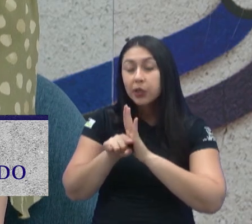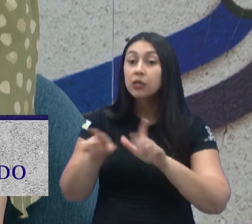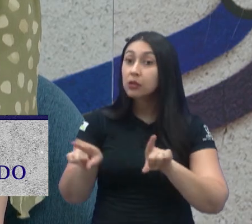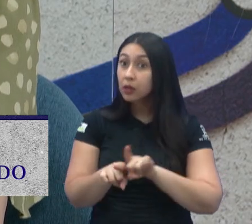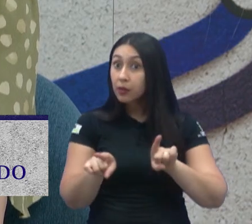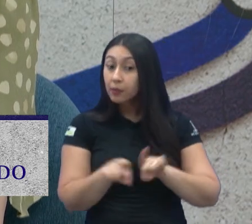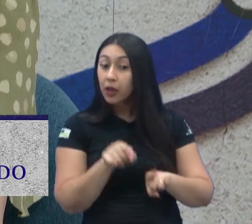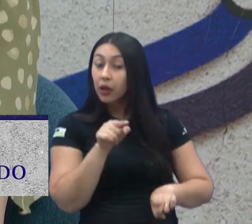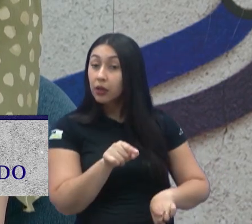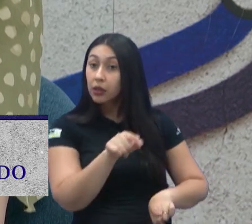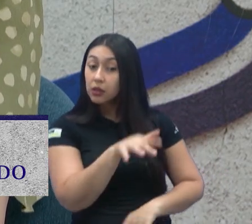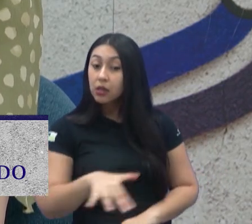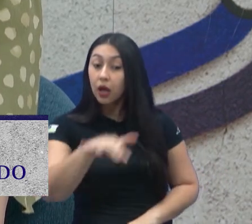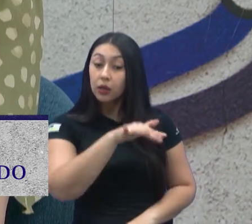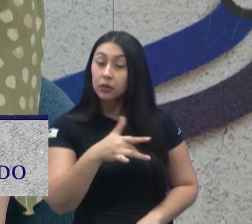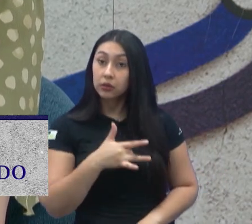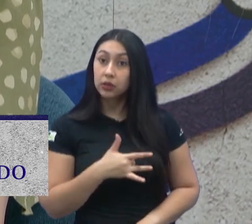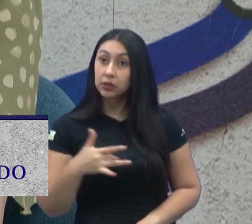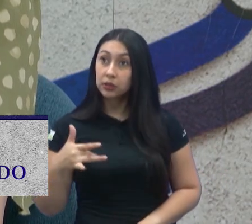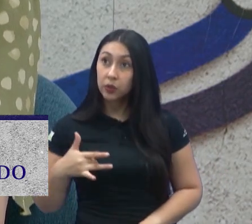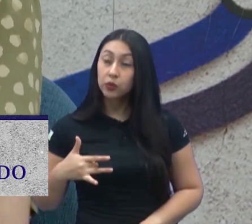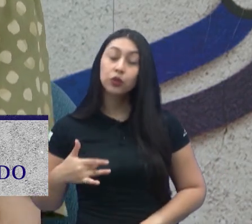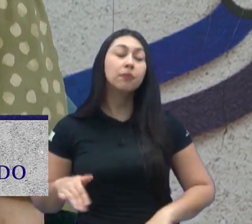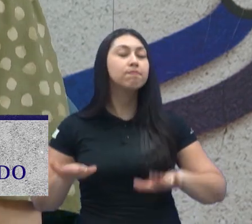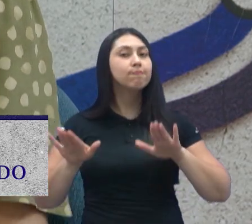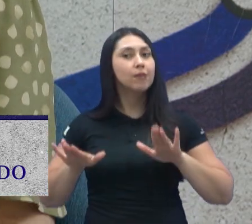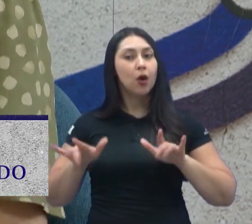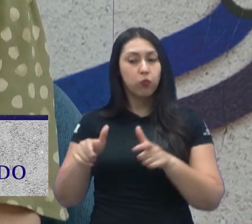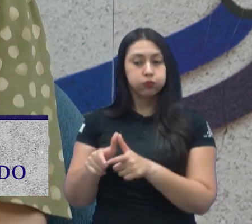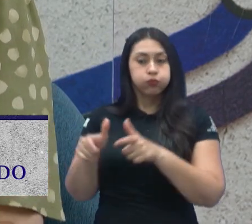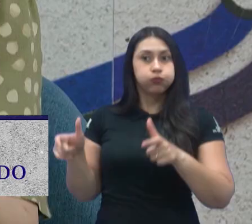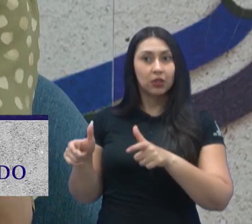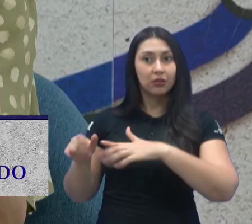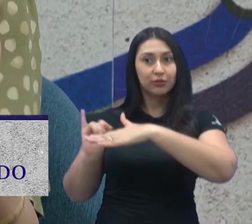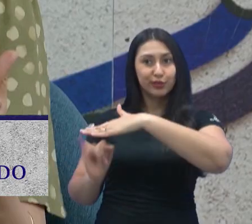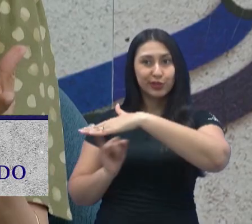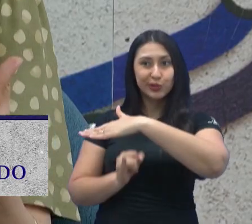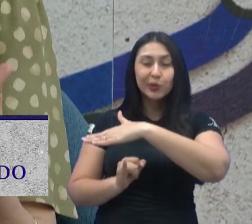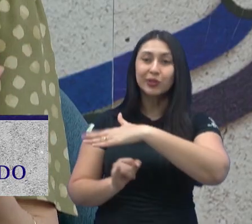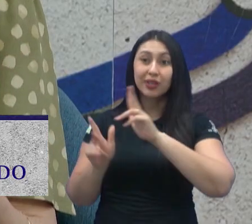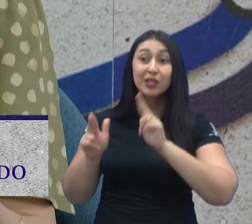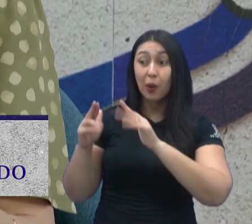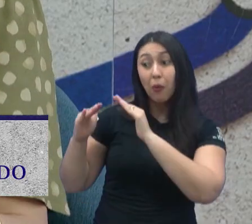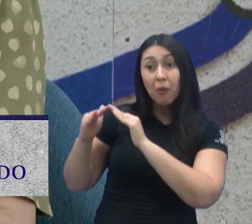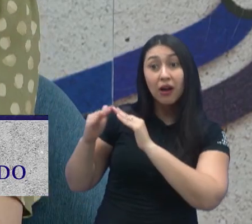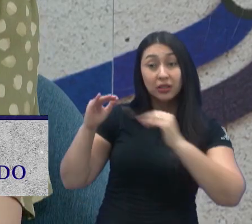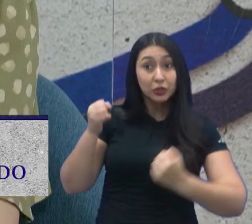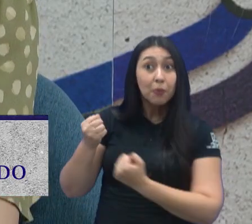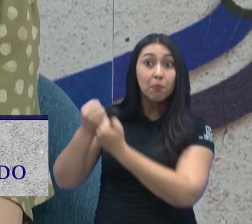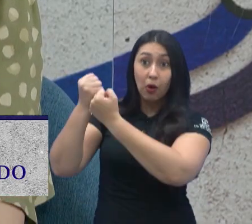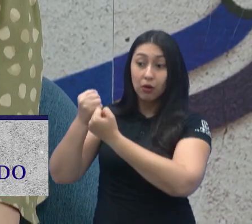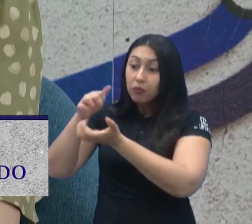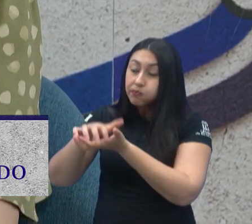profissionais da saúde, mas o aumento de instituições de longa permanência, como esse residencial sênior, que a gente